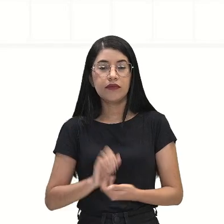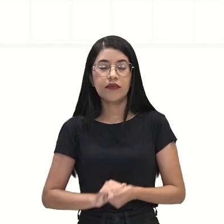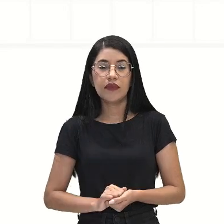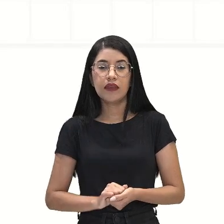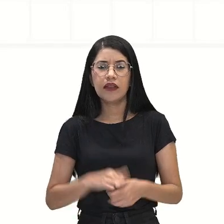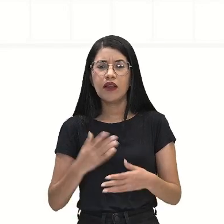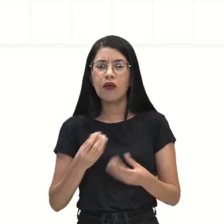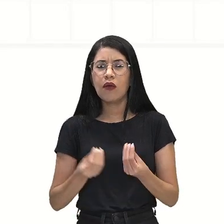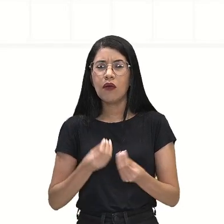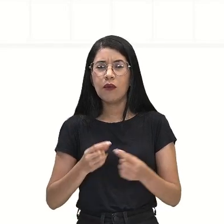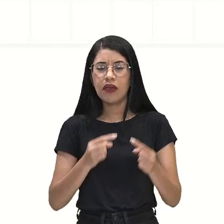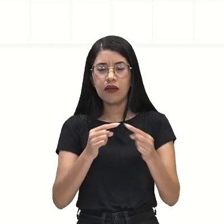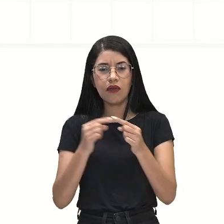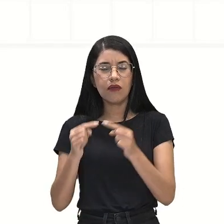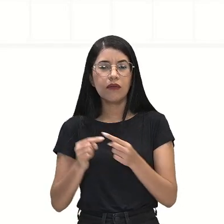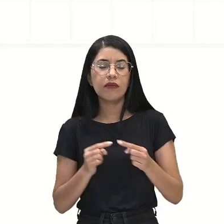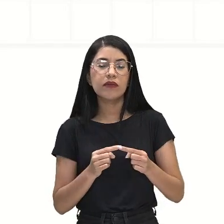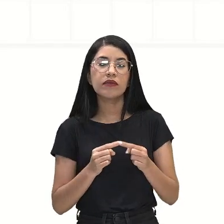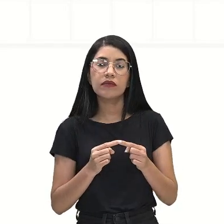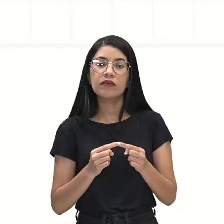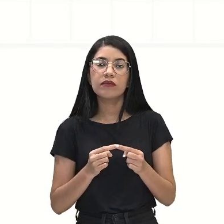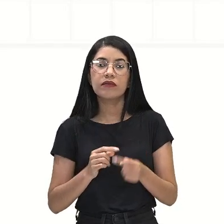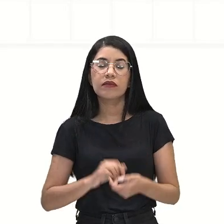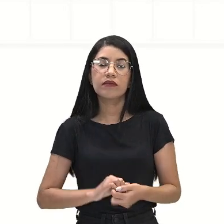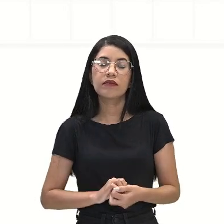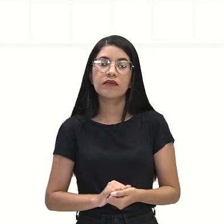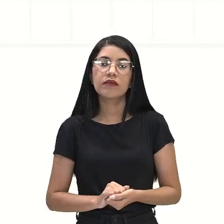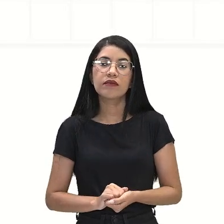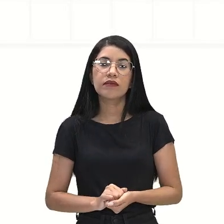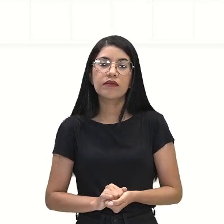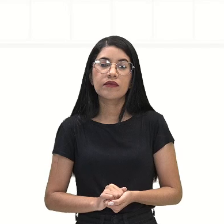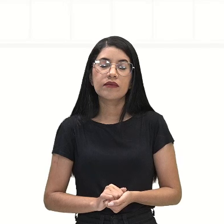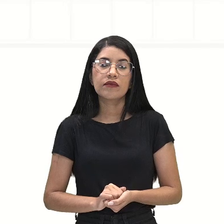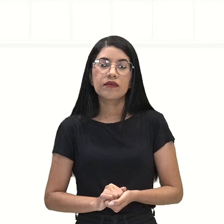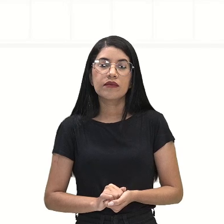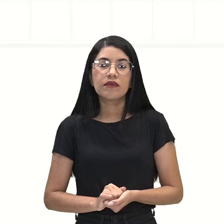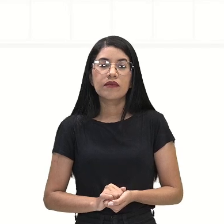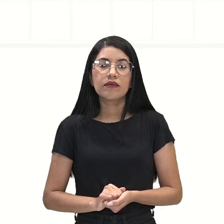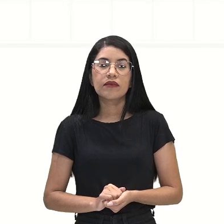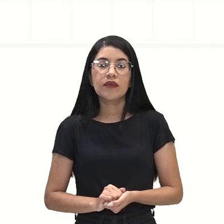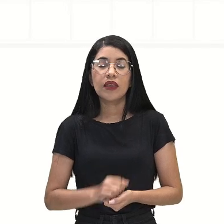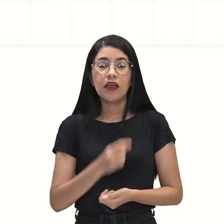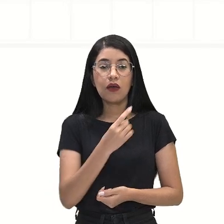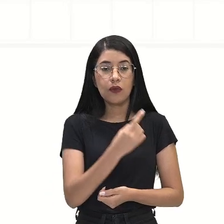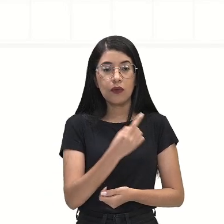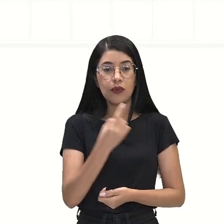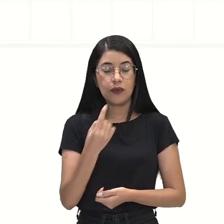as combinações que a gente poderia ter aqui? A gente poderia ter 1 e 1,